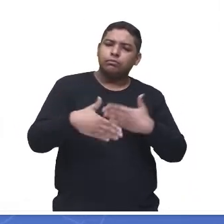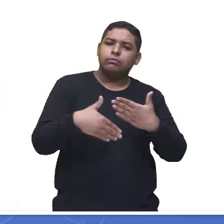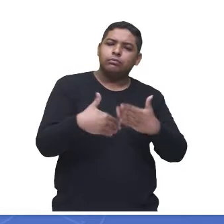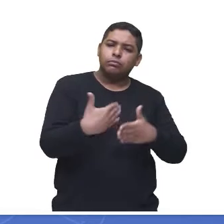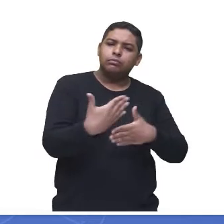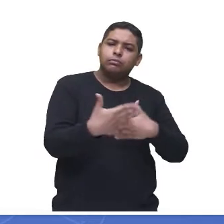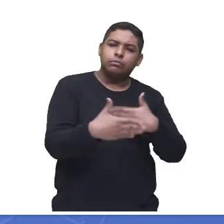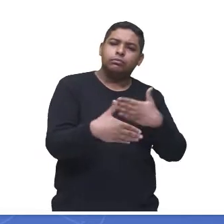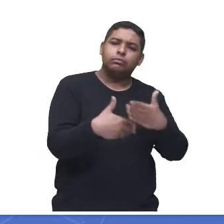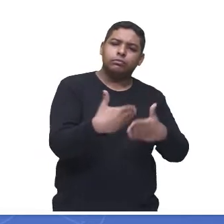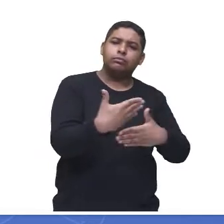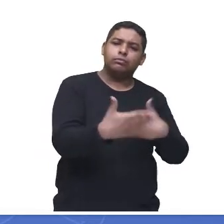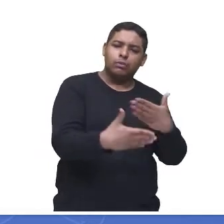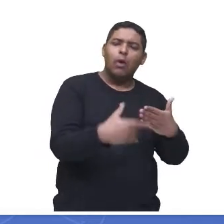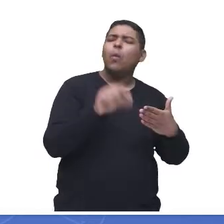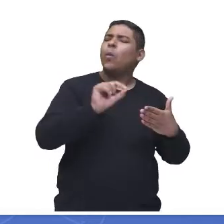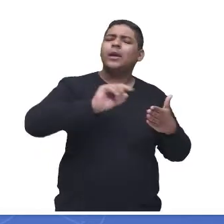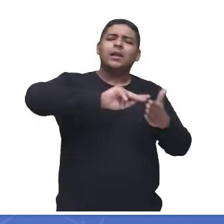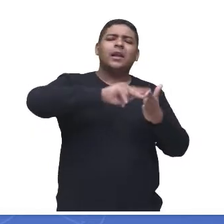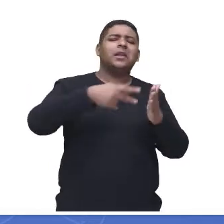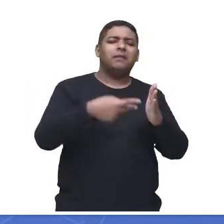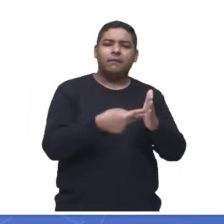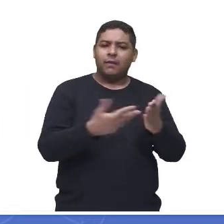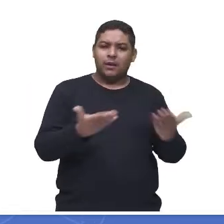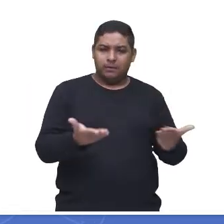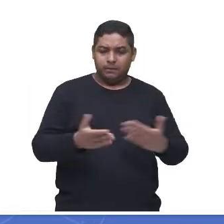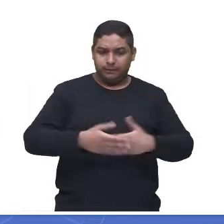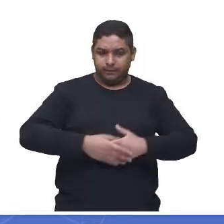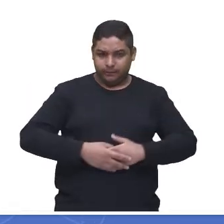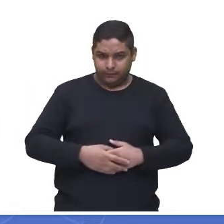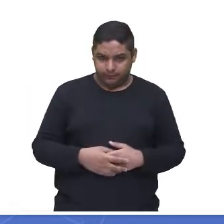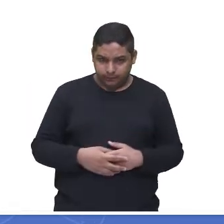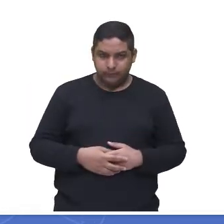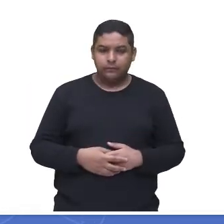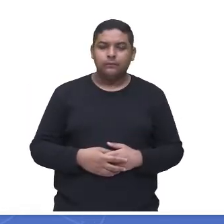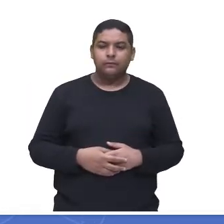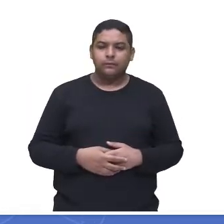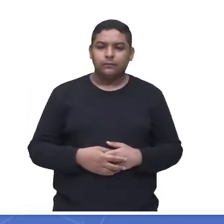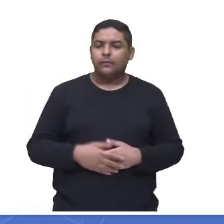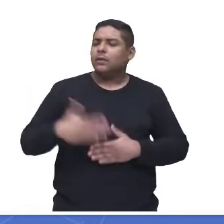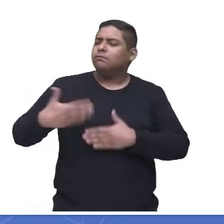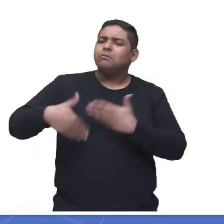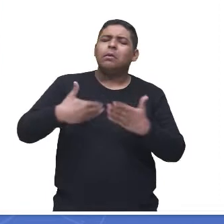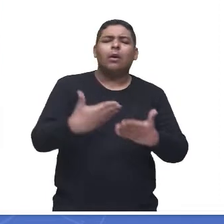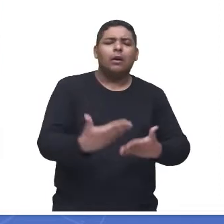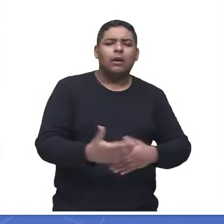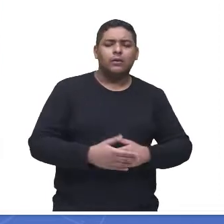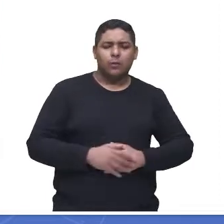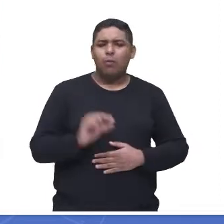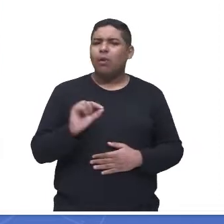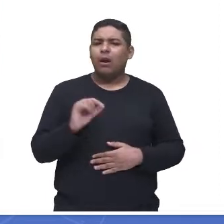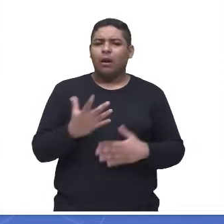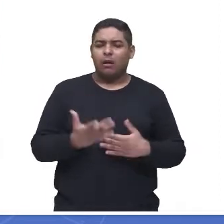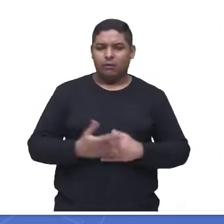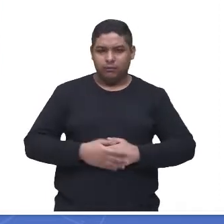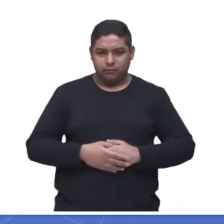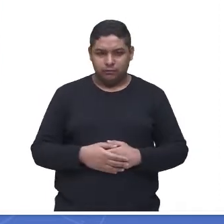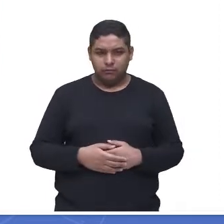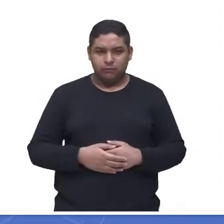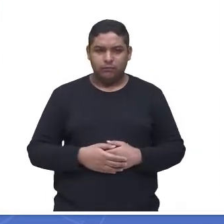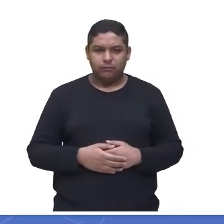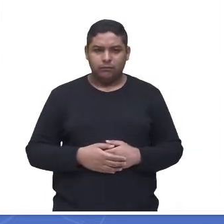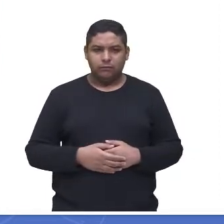progresso. Então o que é o progresso? Quando vocês ouvem essa palavra progresso, né? E também aí,